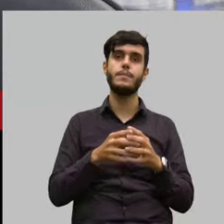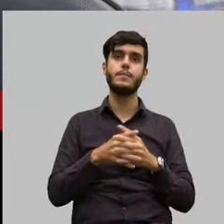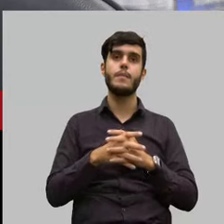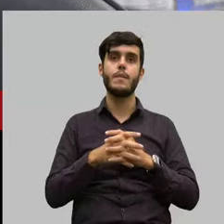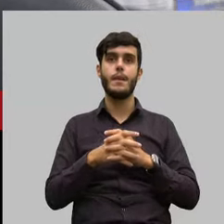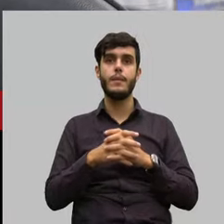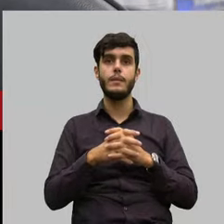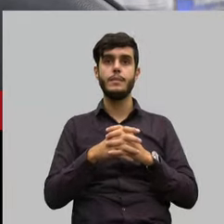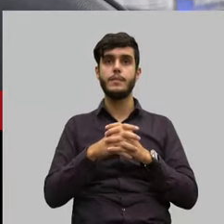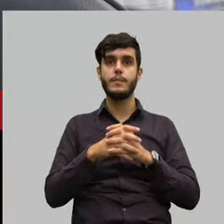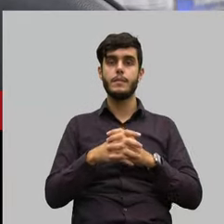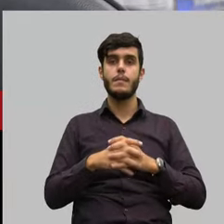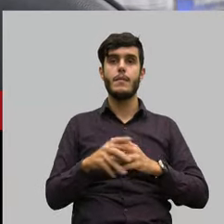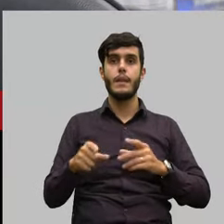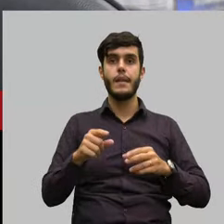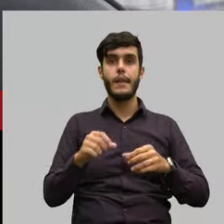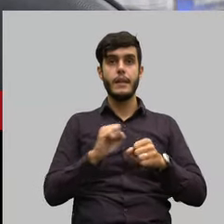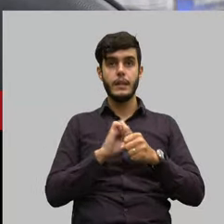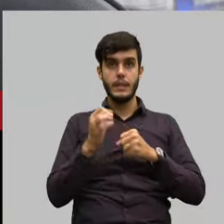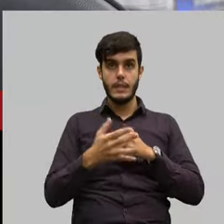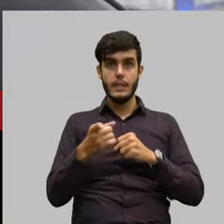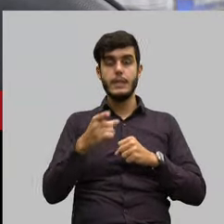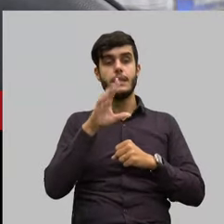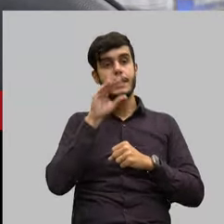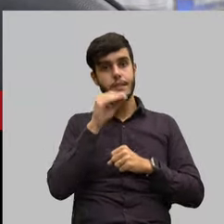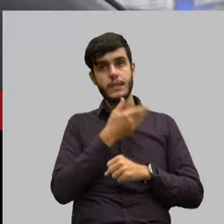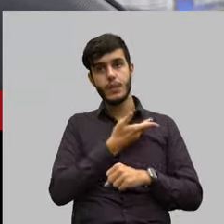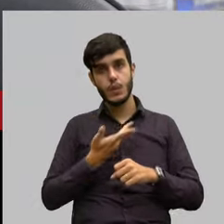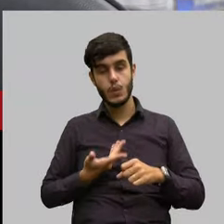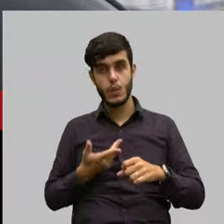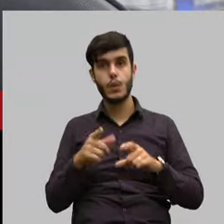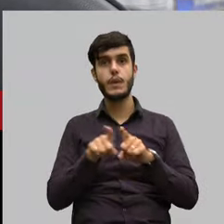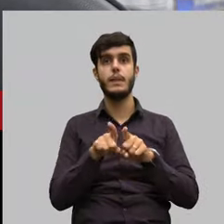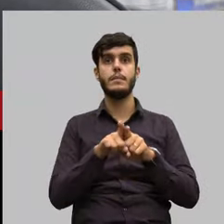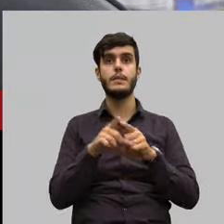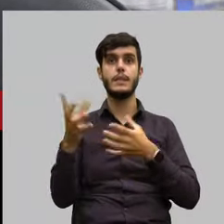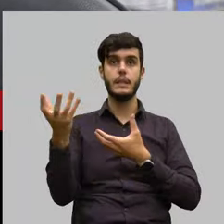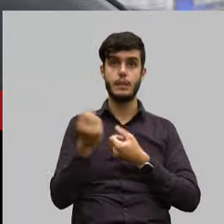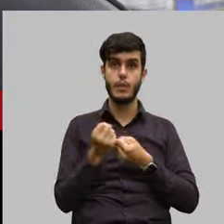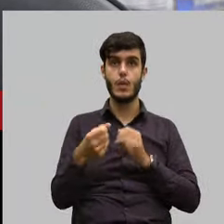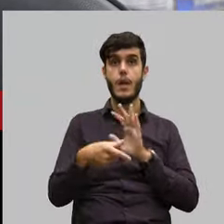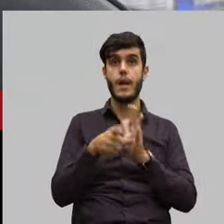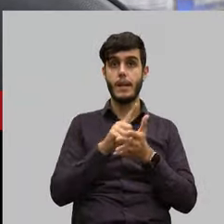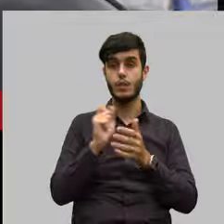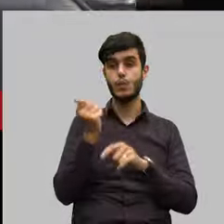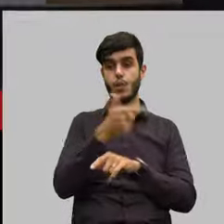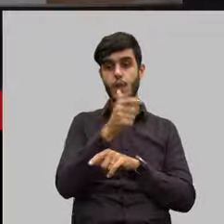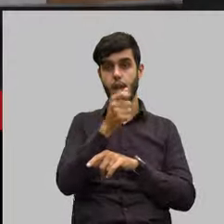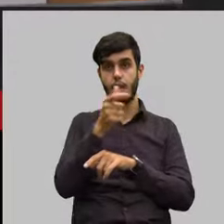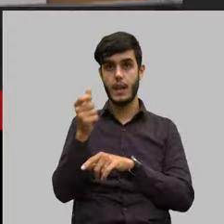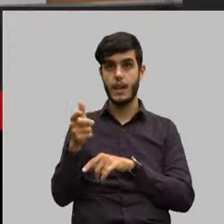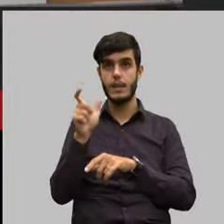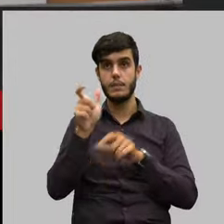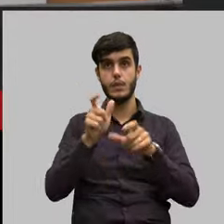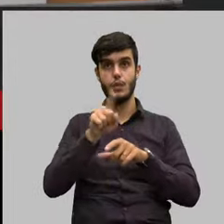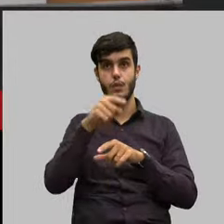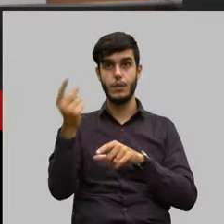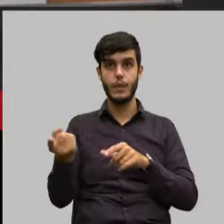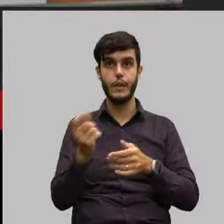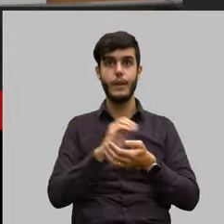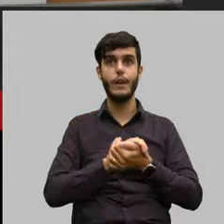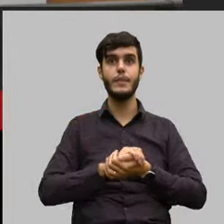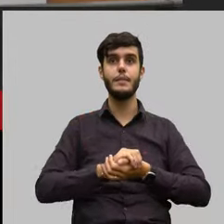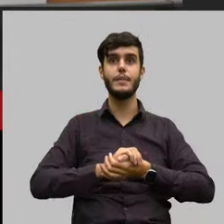Eh de que na pandemia esses servidores receberam eh antes de todos os outros em momentos de parcelamento de salário também esses